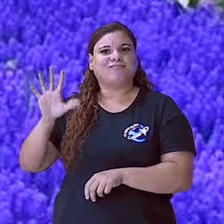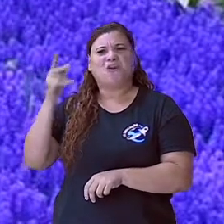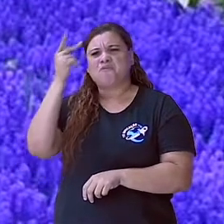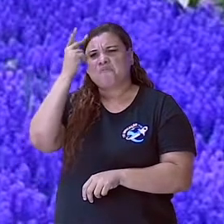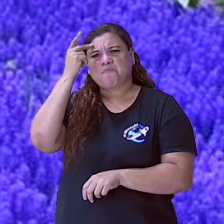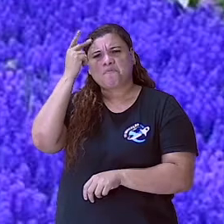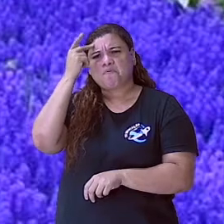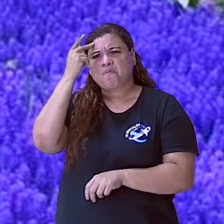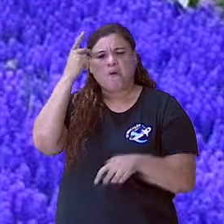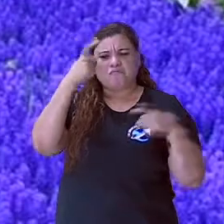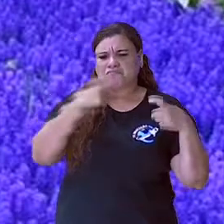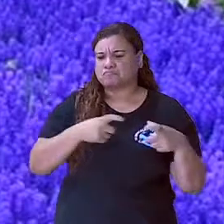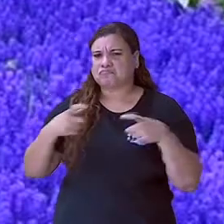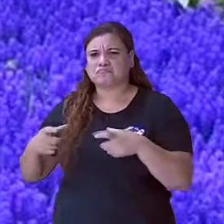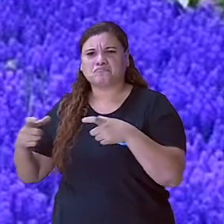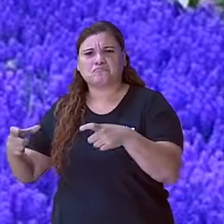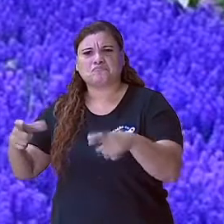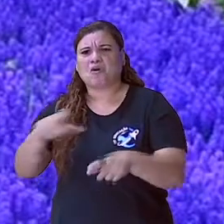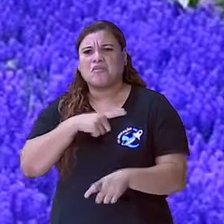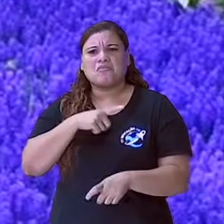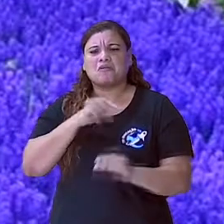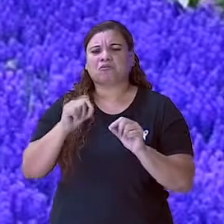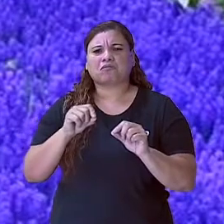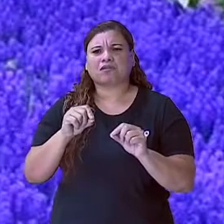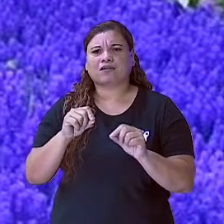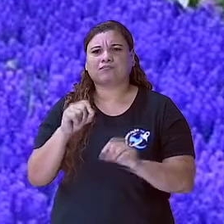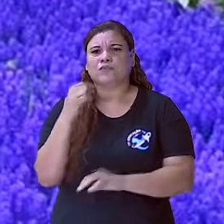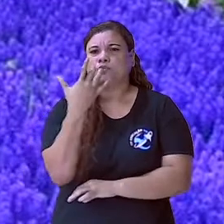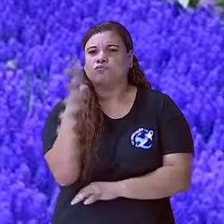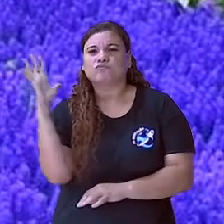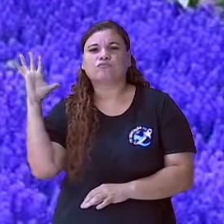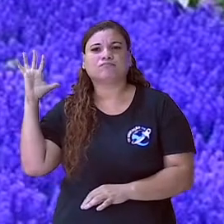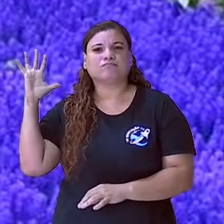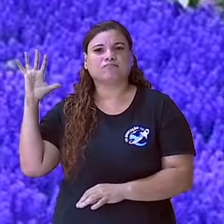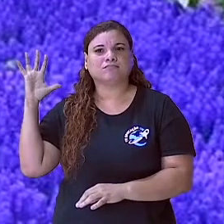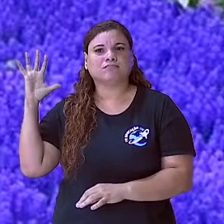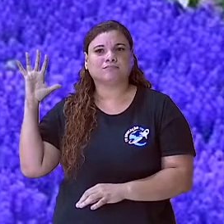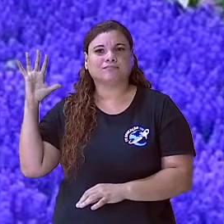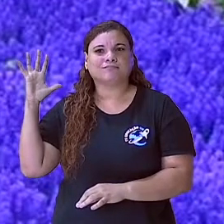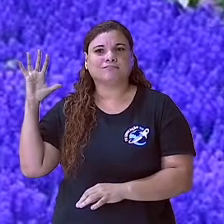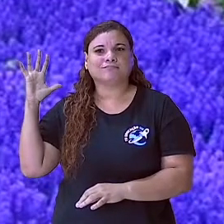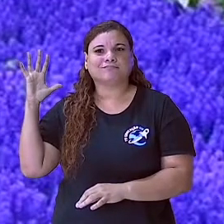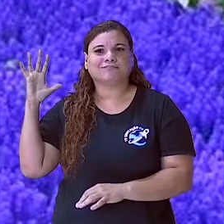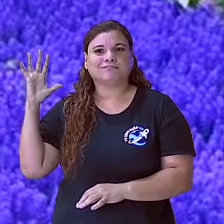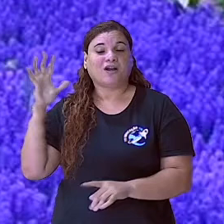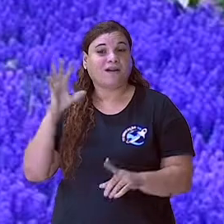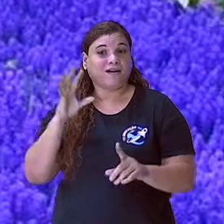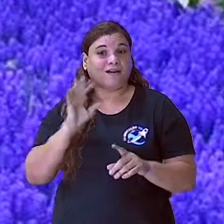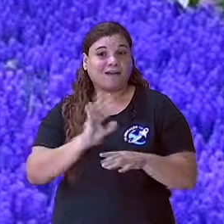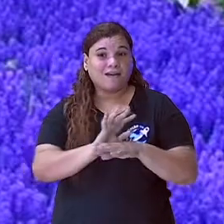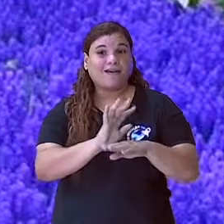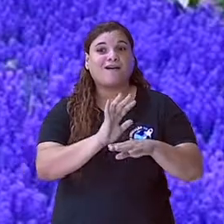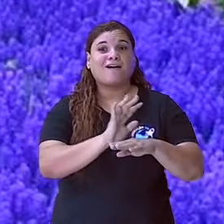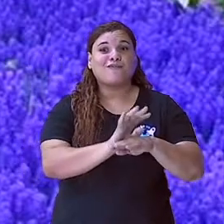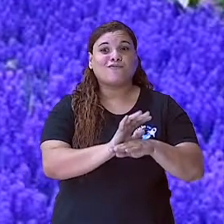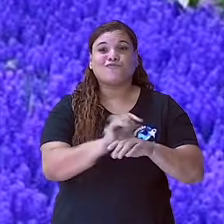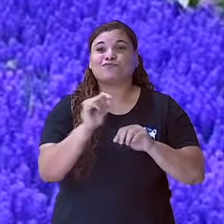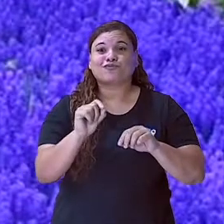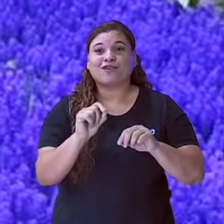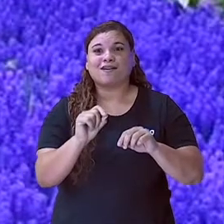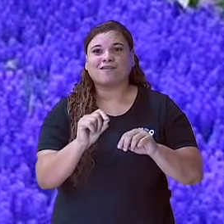mas em todo lugar, o clima é um fator de grande relevância para o tipo de